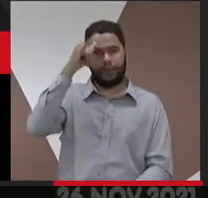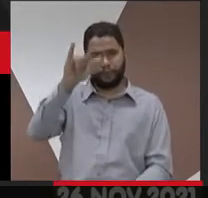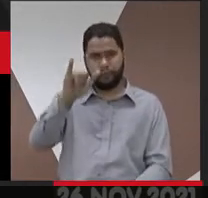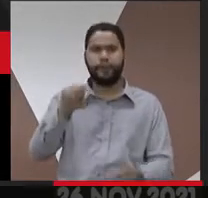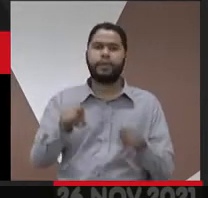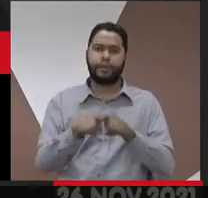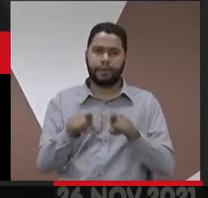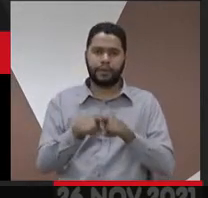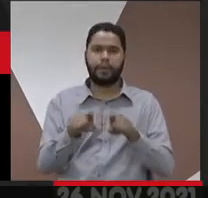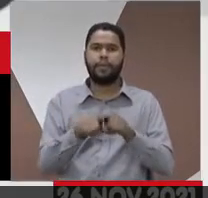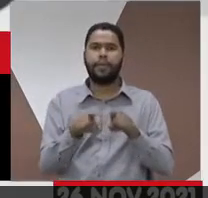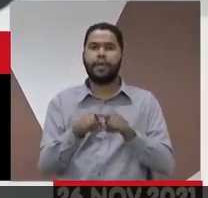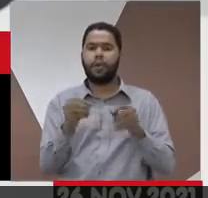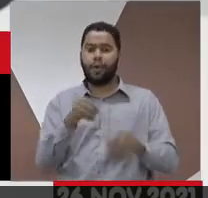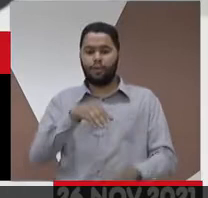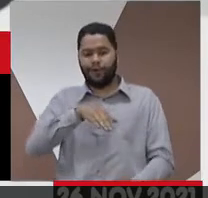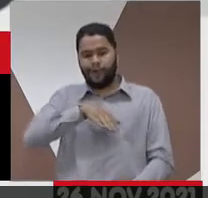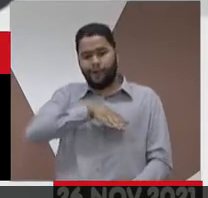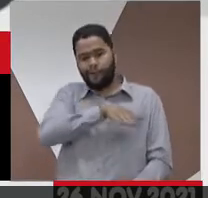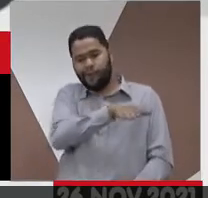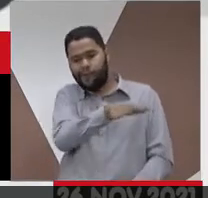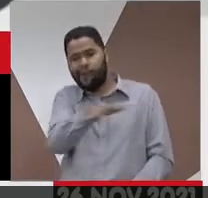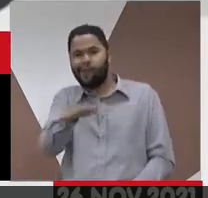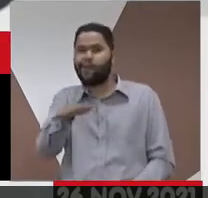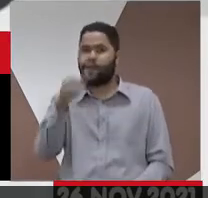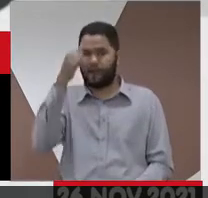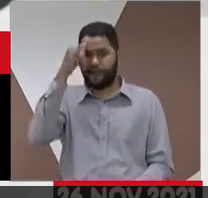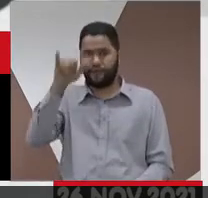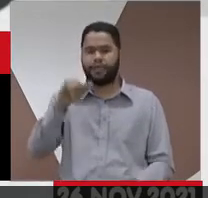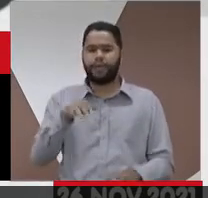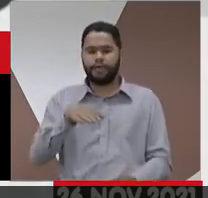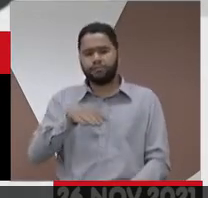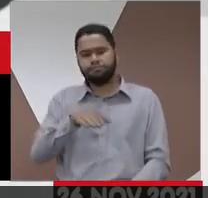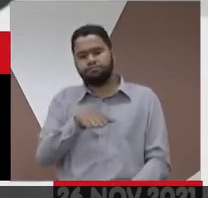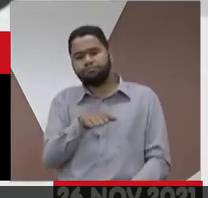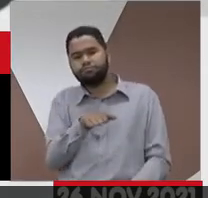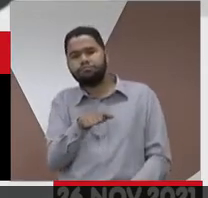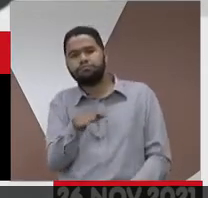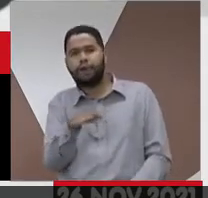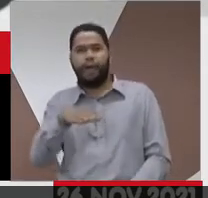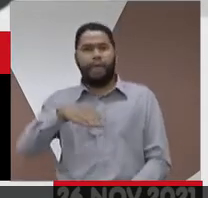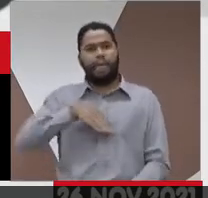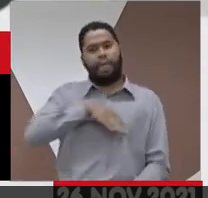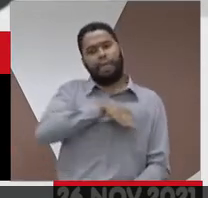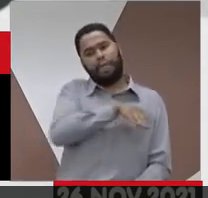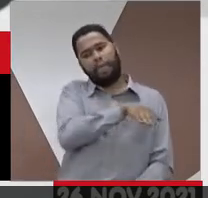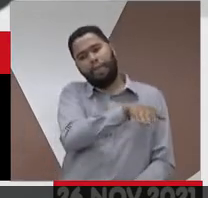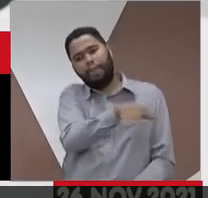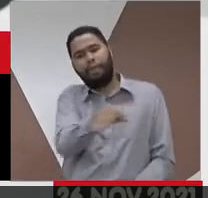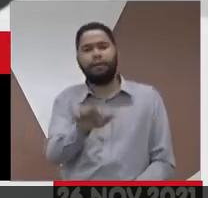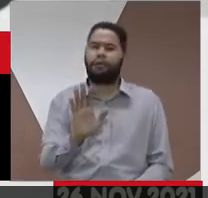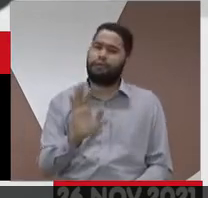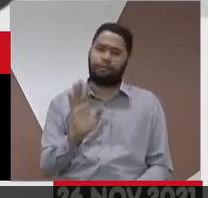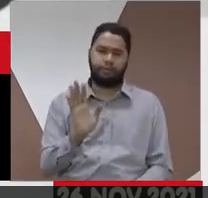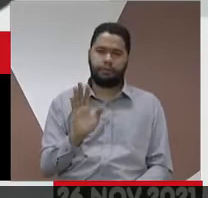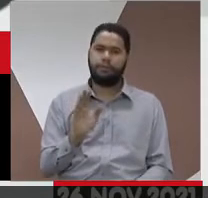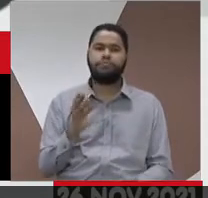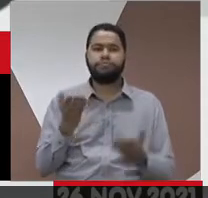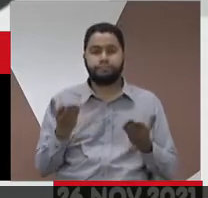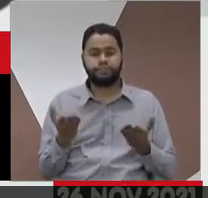curvas devem ser controlados, então não podem ser muito agudos. Então,